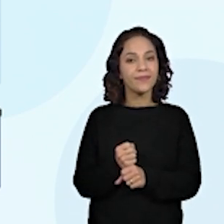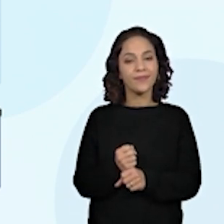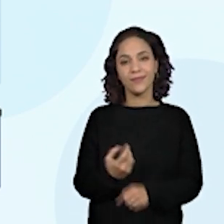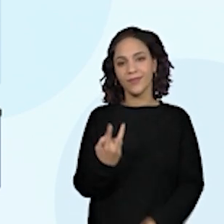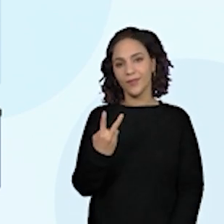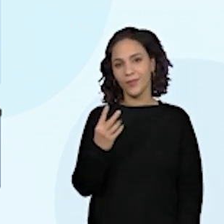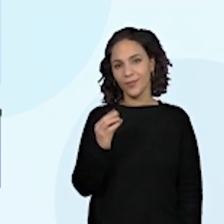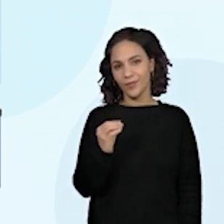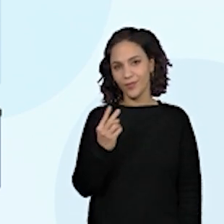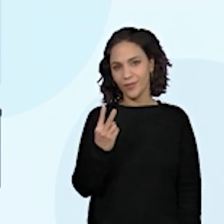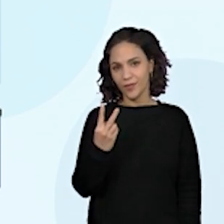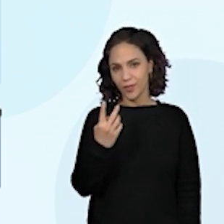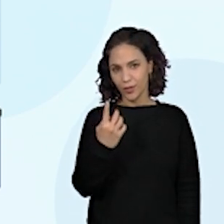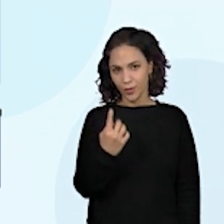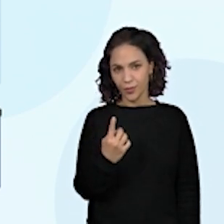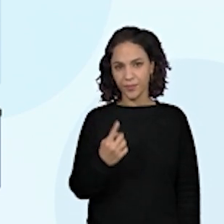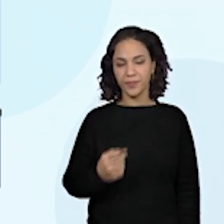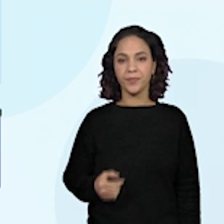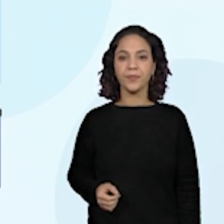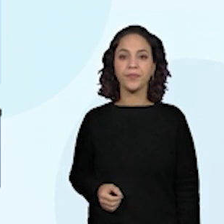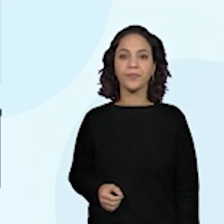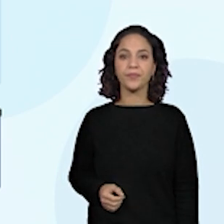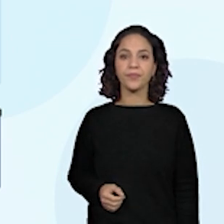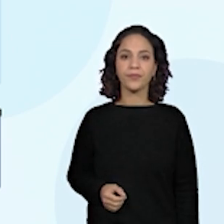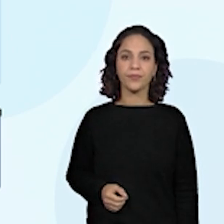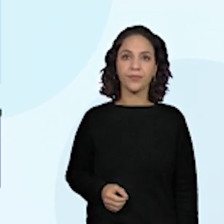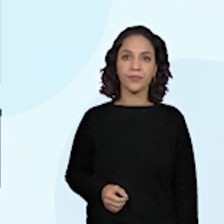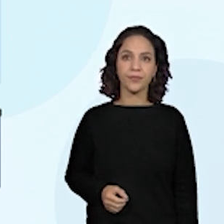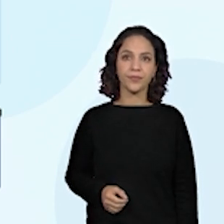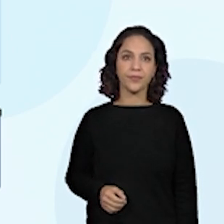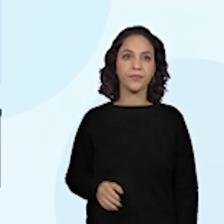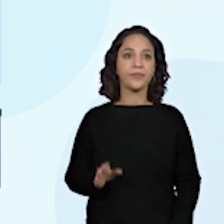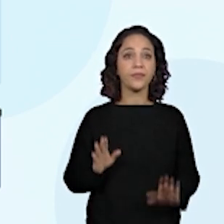que é o ano, estou registrando.